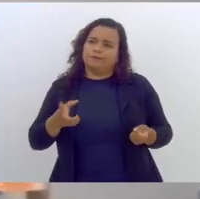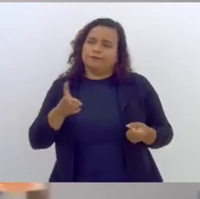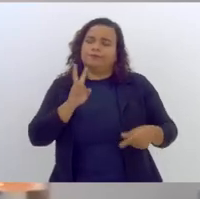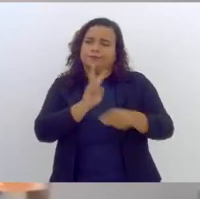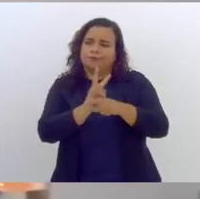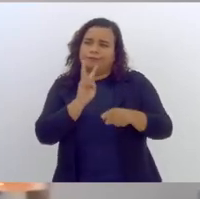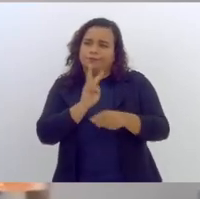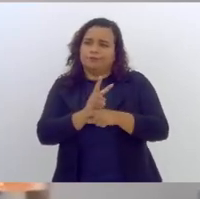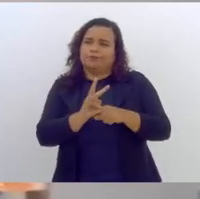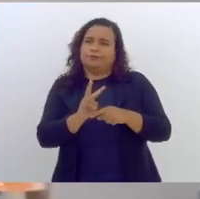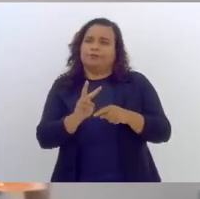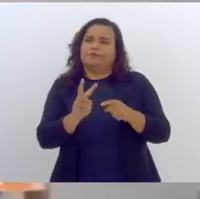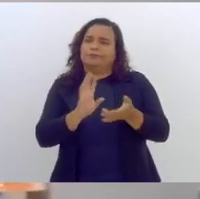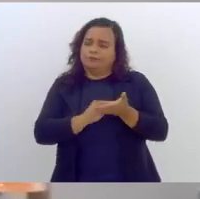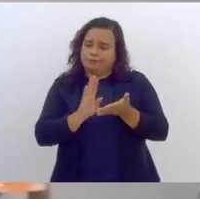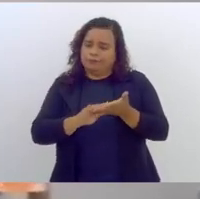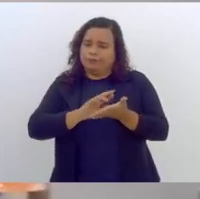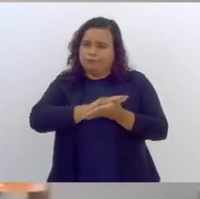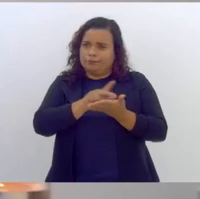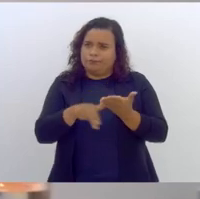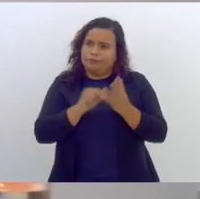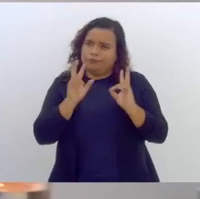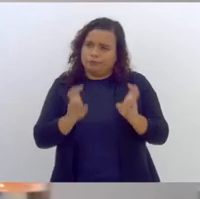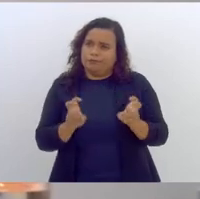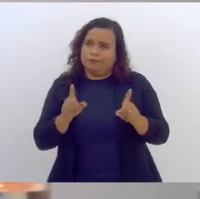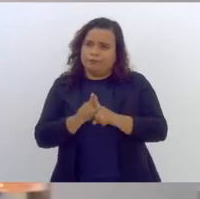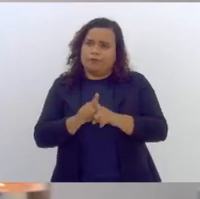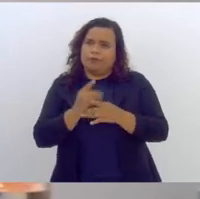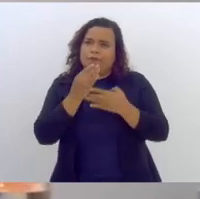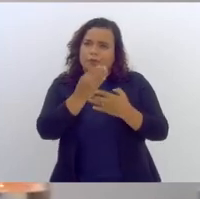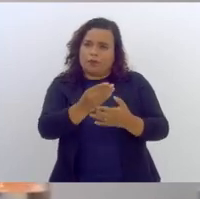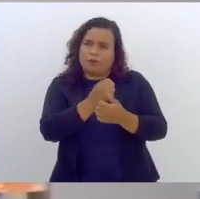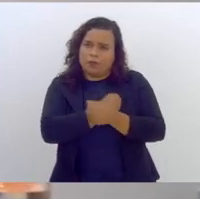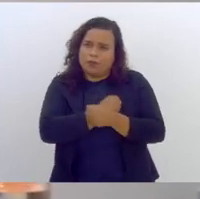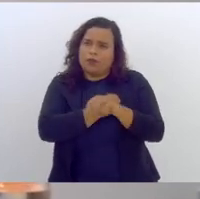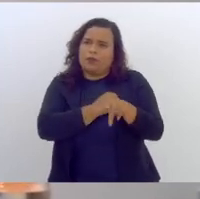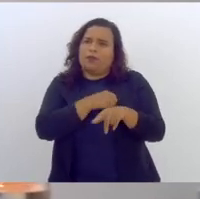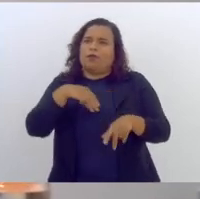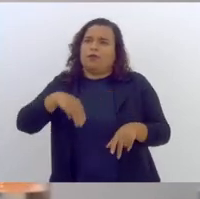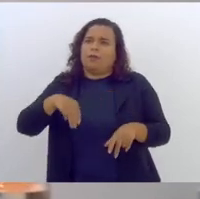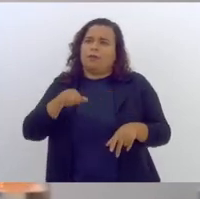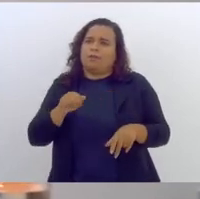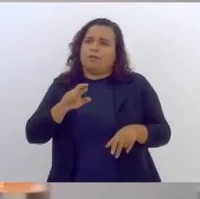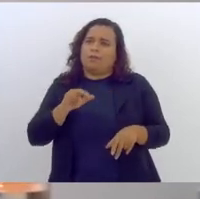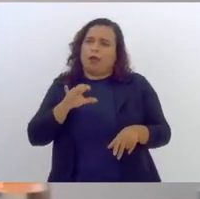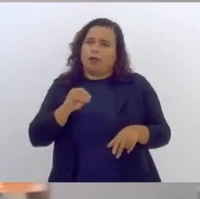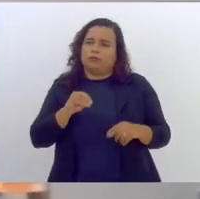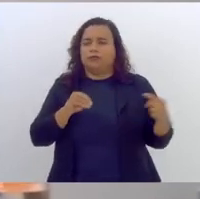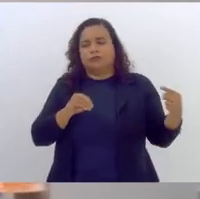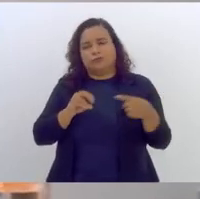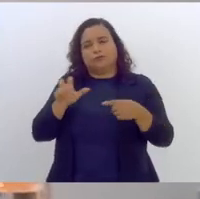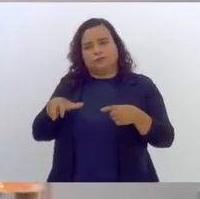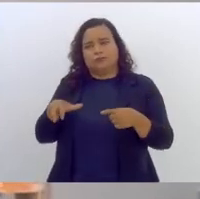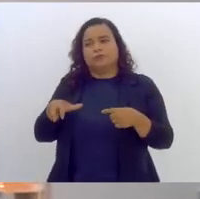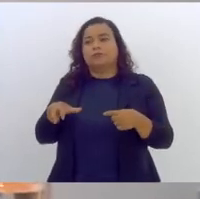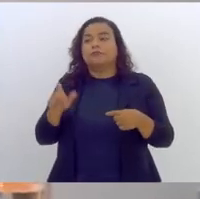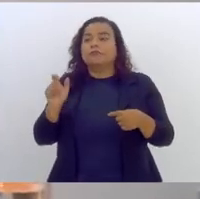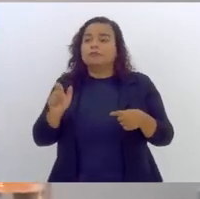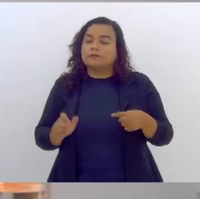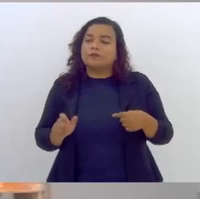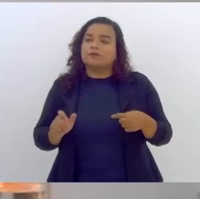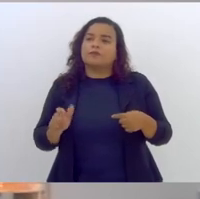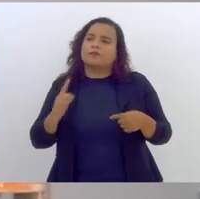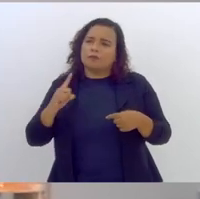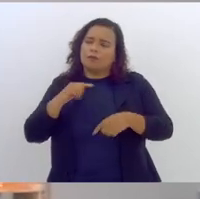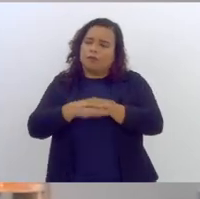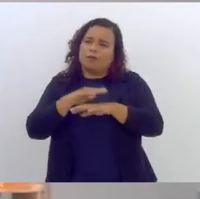dessas pautas queria mandar um grande abraço para o meu irmão também Márcio Gualberto que também tem uma uma